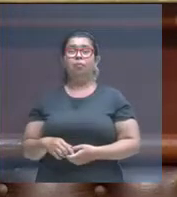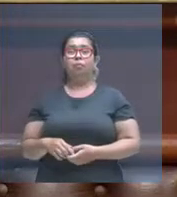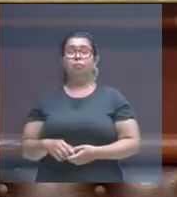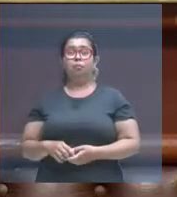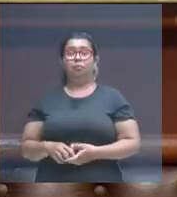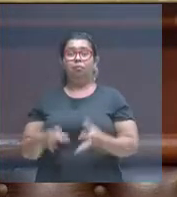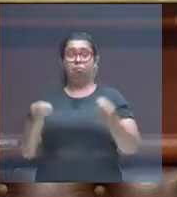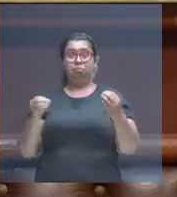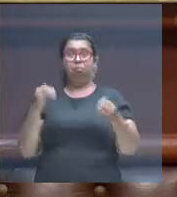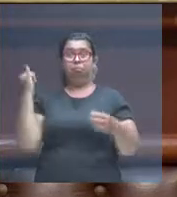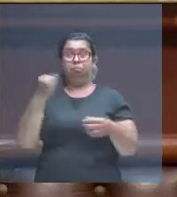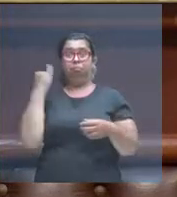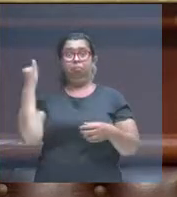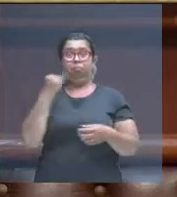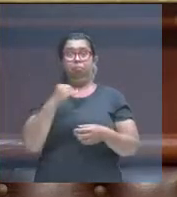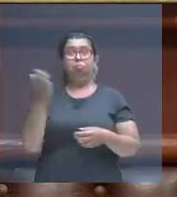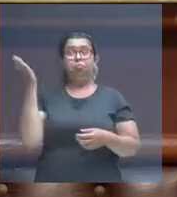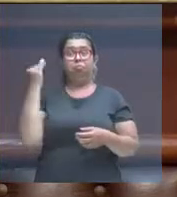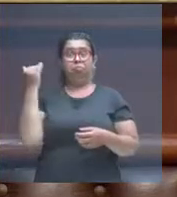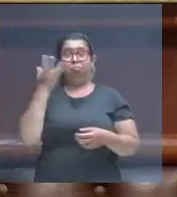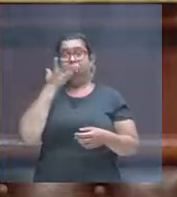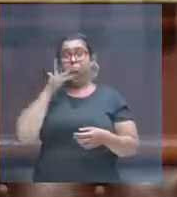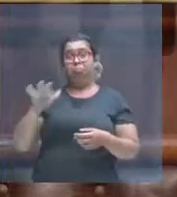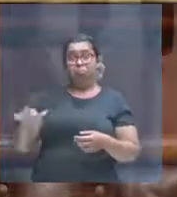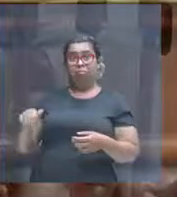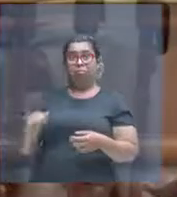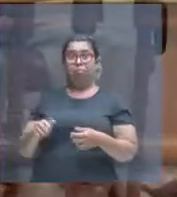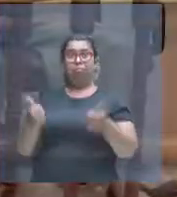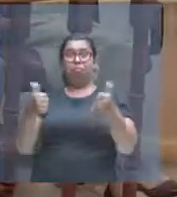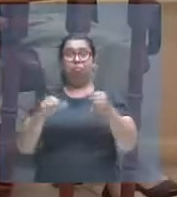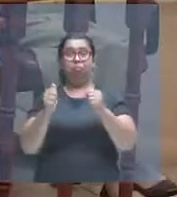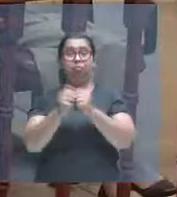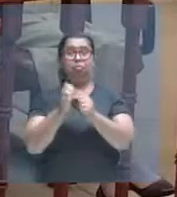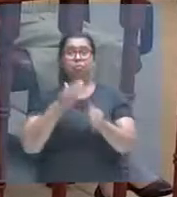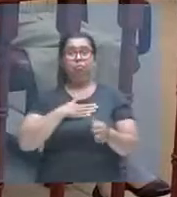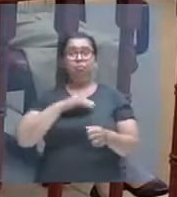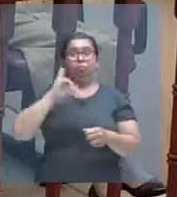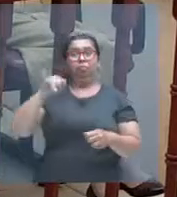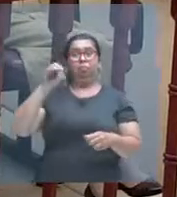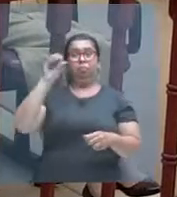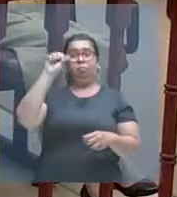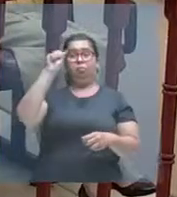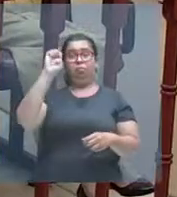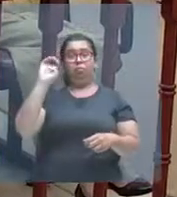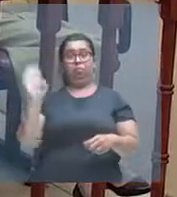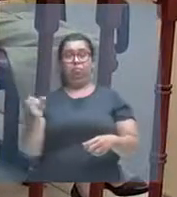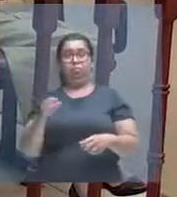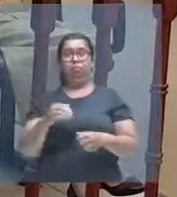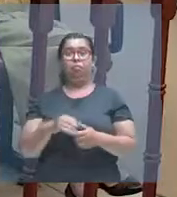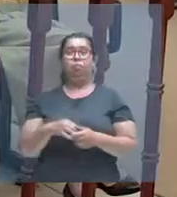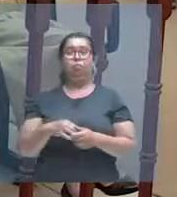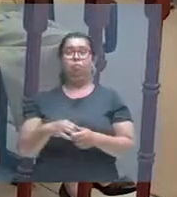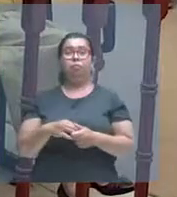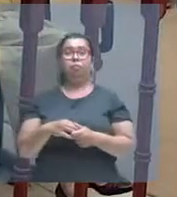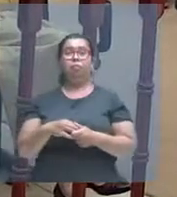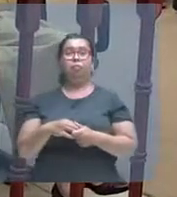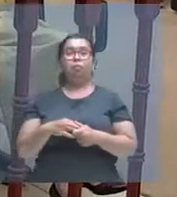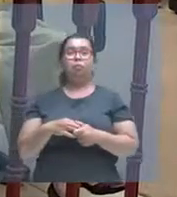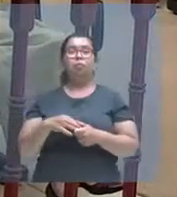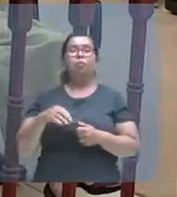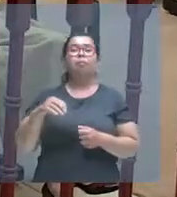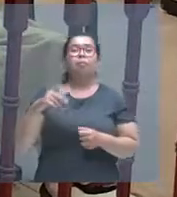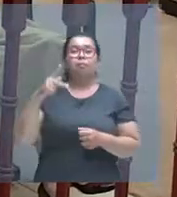Gomes, desde pequenininho toca comigo, o Zé Correia. O Paulo Ojeda hoje é um violonista de